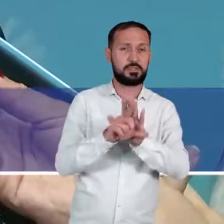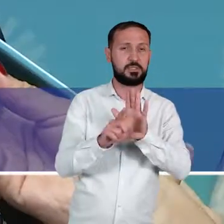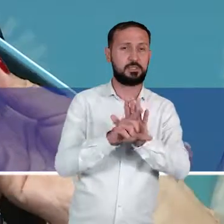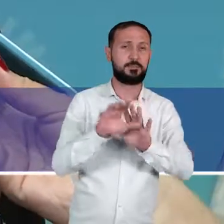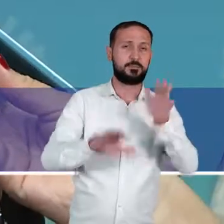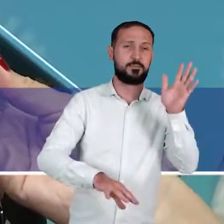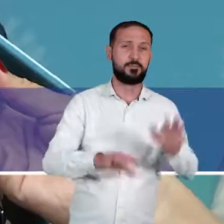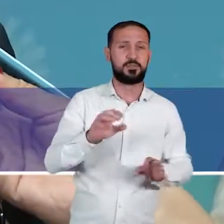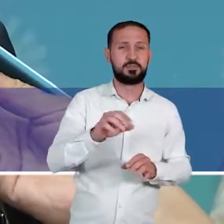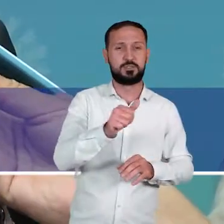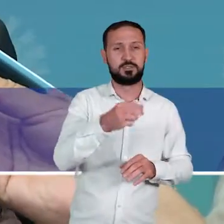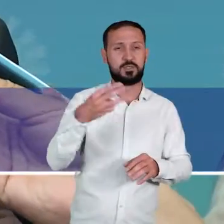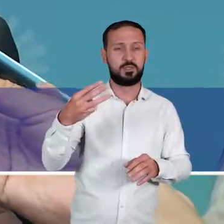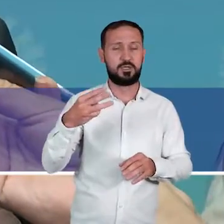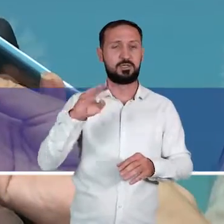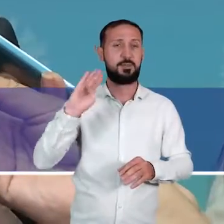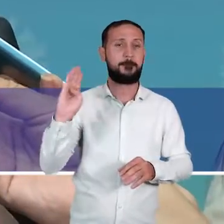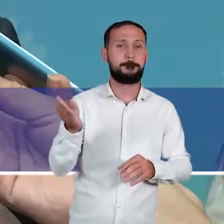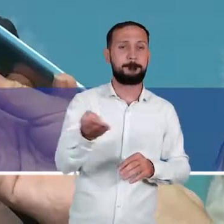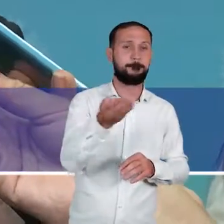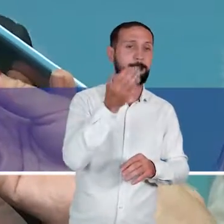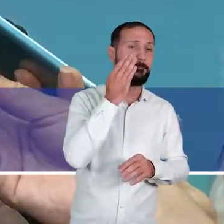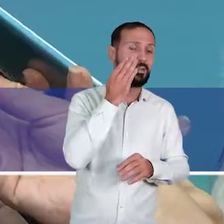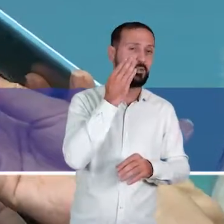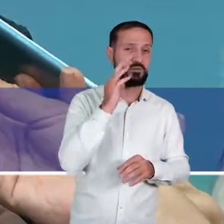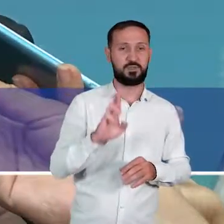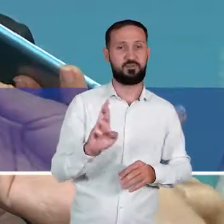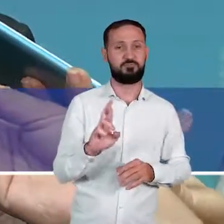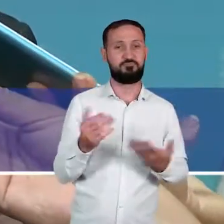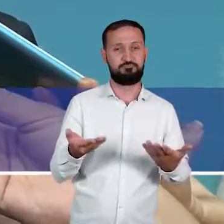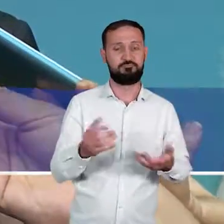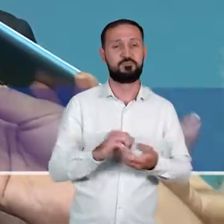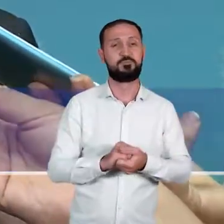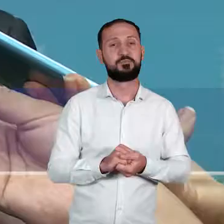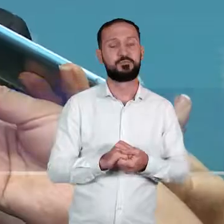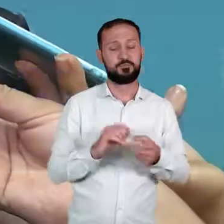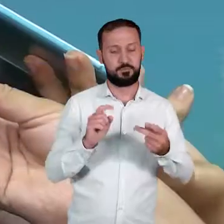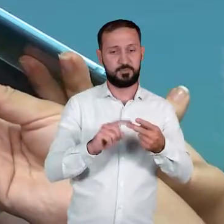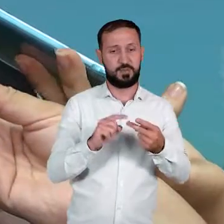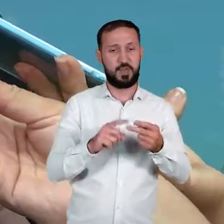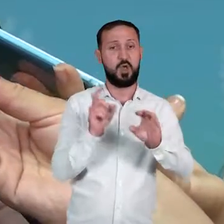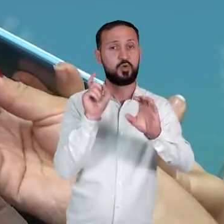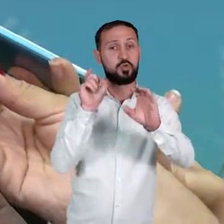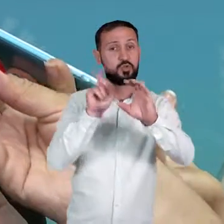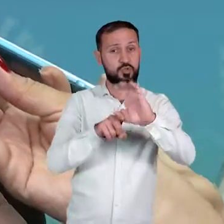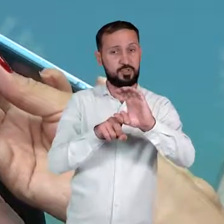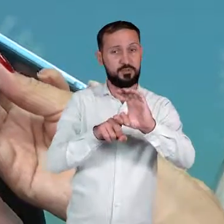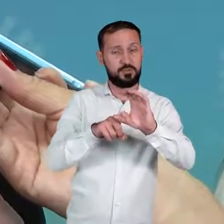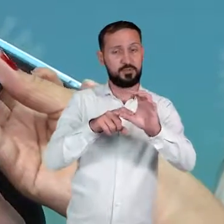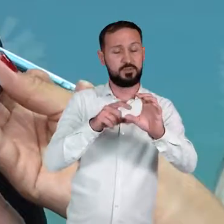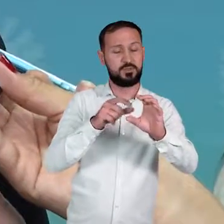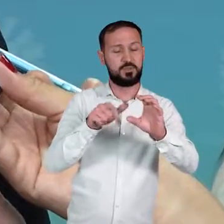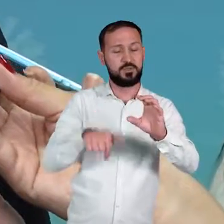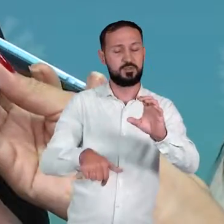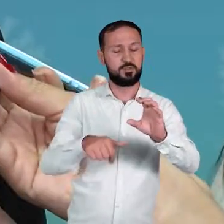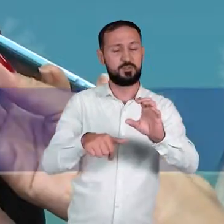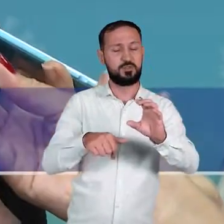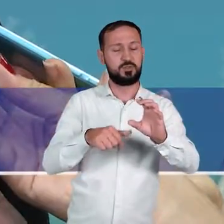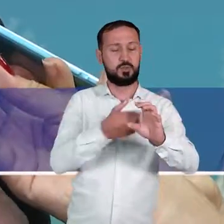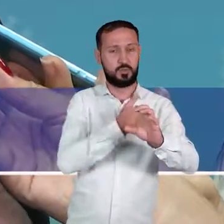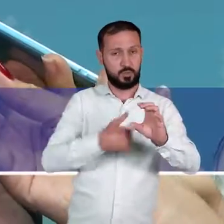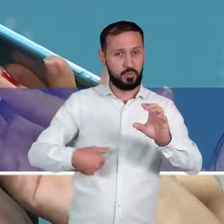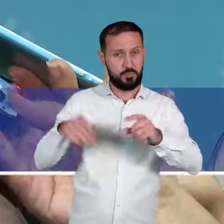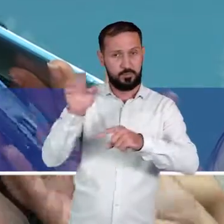Candir é em torno de 13 bilhões de reais. Nossa dívida do Estado de Mato Grosso do Sul com o